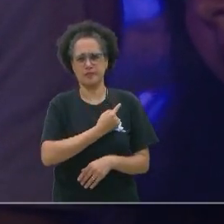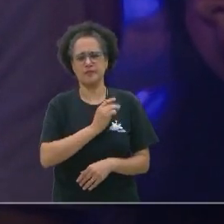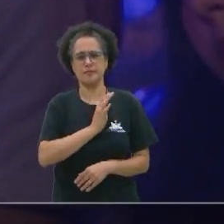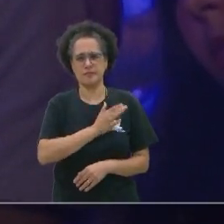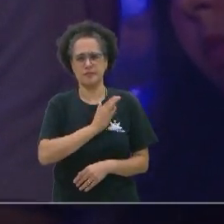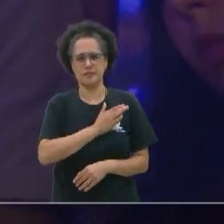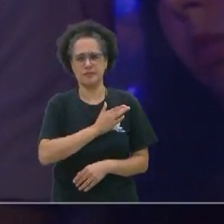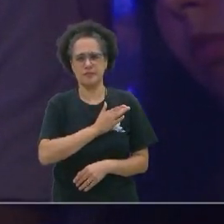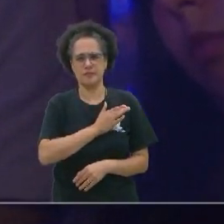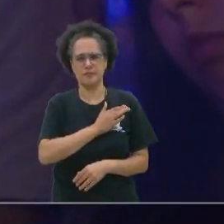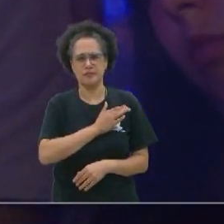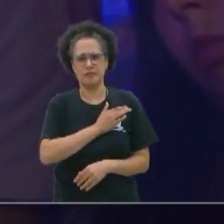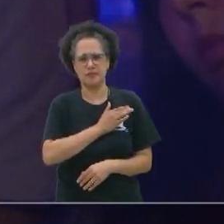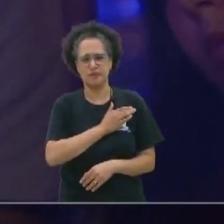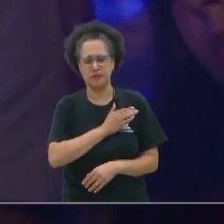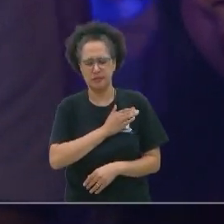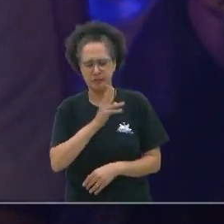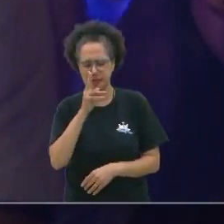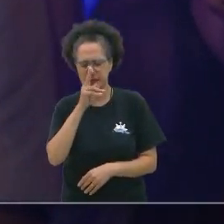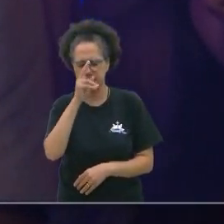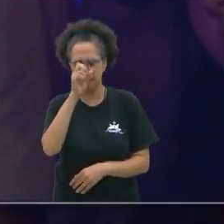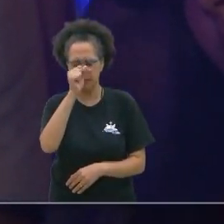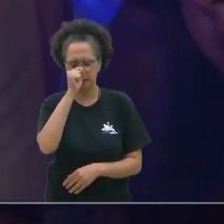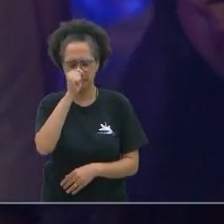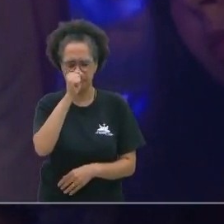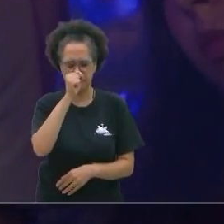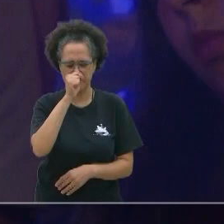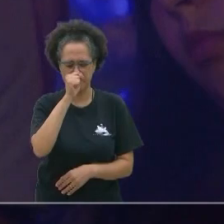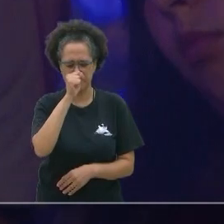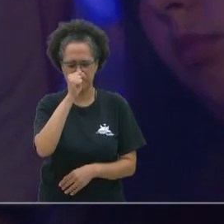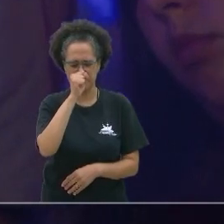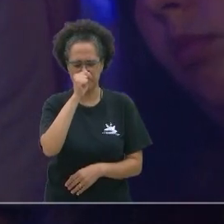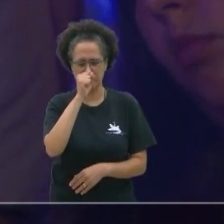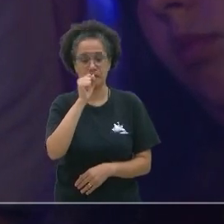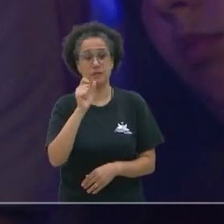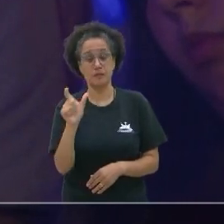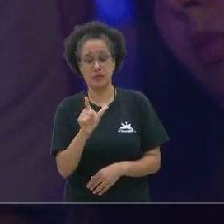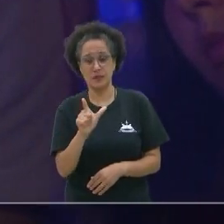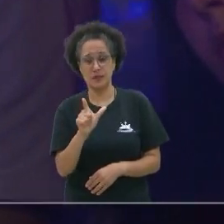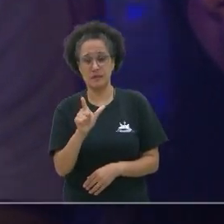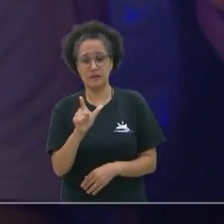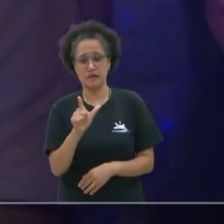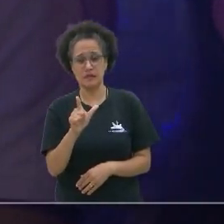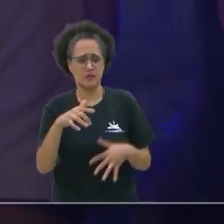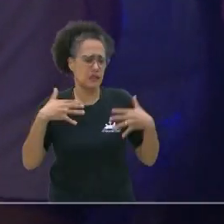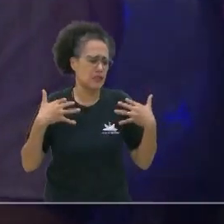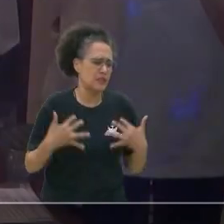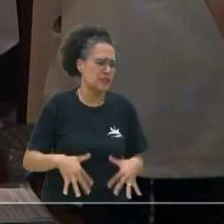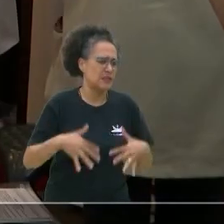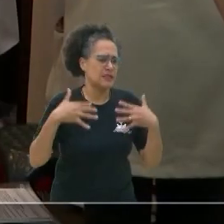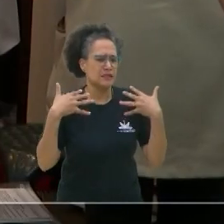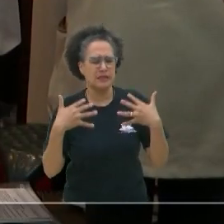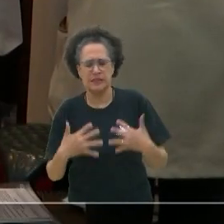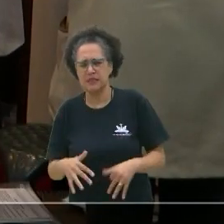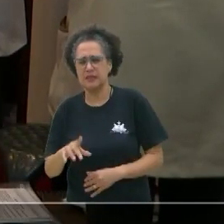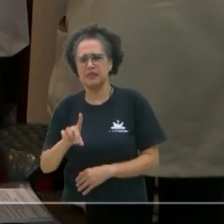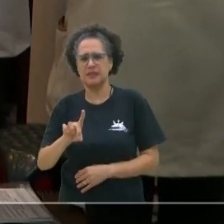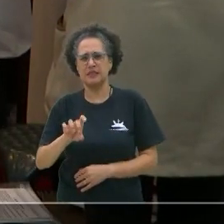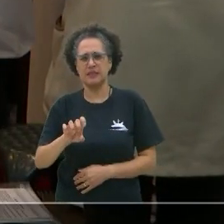Muito forte essas duas palavras, insegurança e desespero. Sinto uma palavra muito